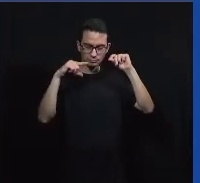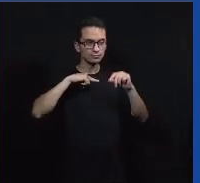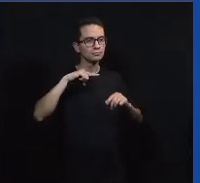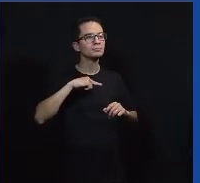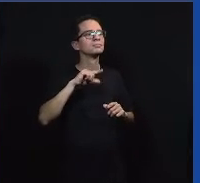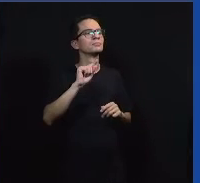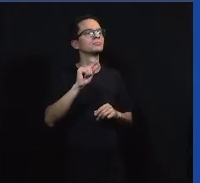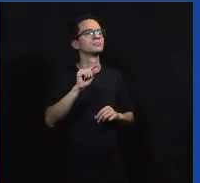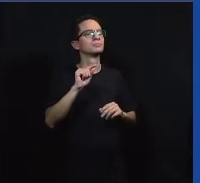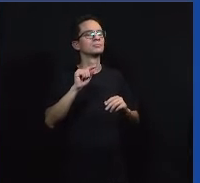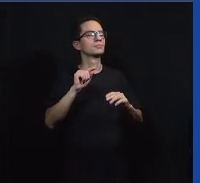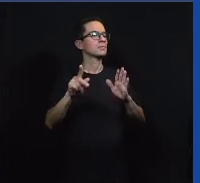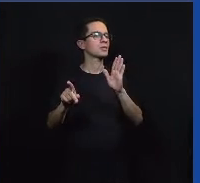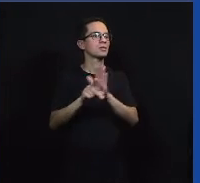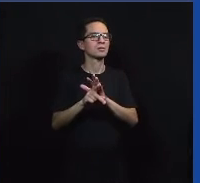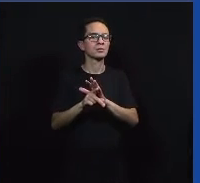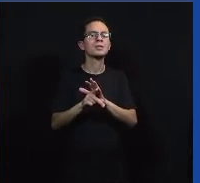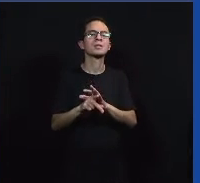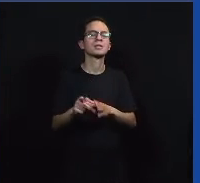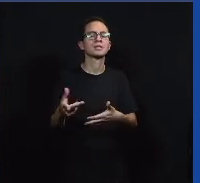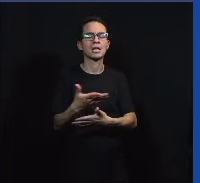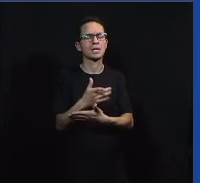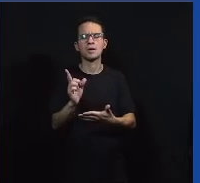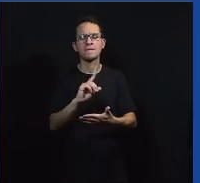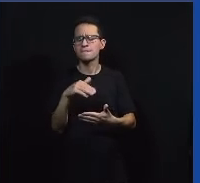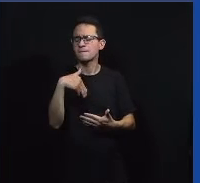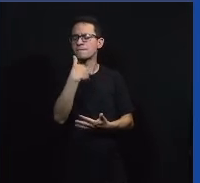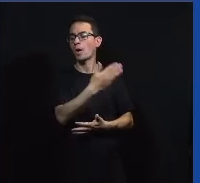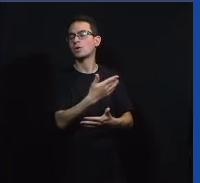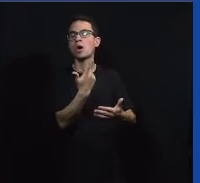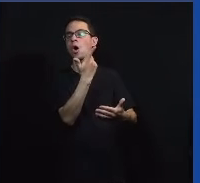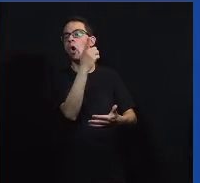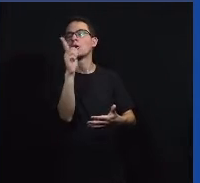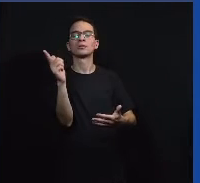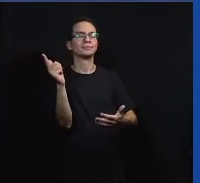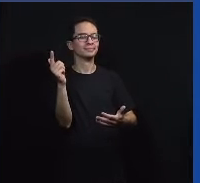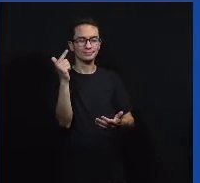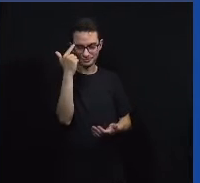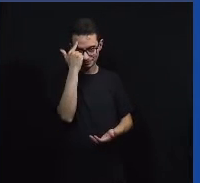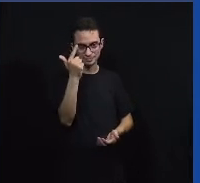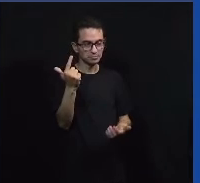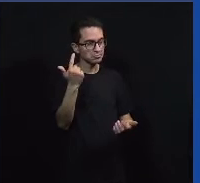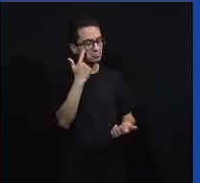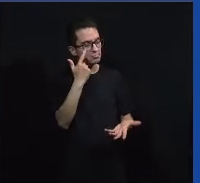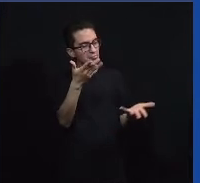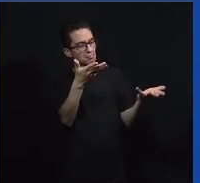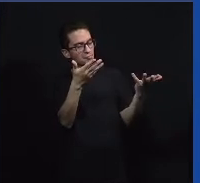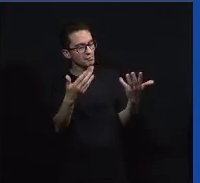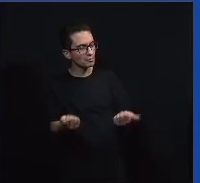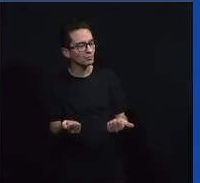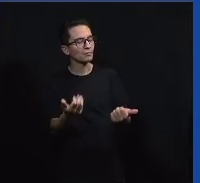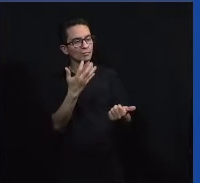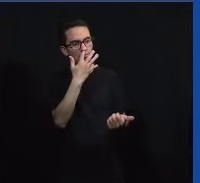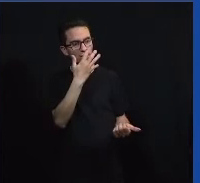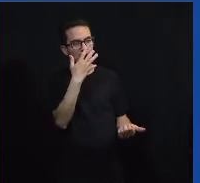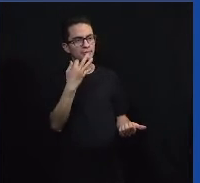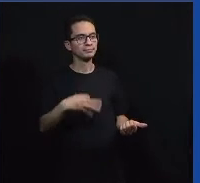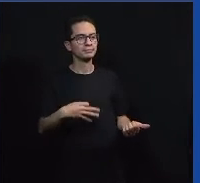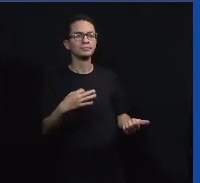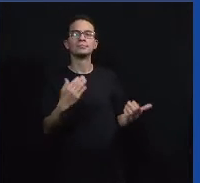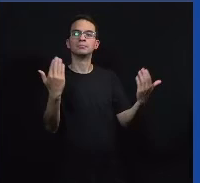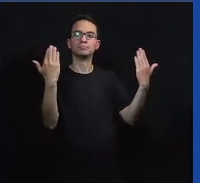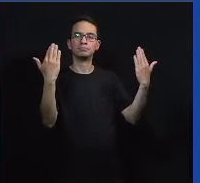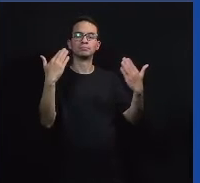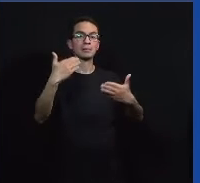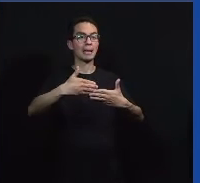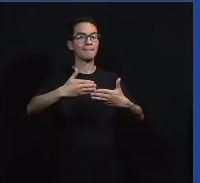né? Eram organizações de fora. E isso também a gente percebeu que foi bem recebido, né? Então, tinha menos desconfiança, porque a gente